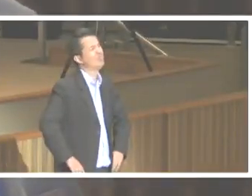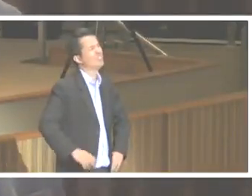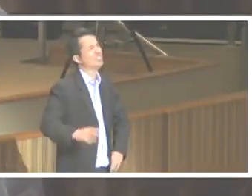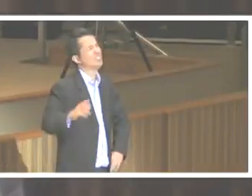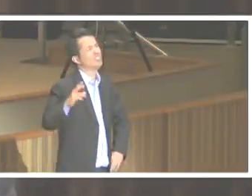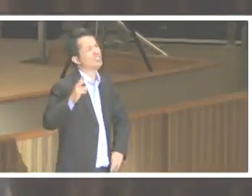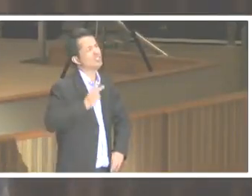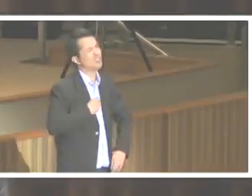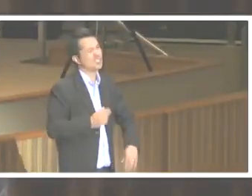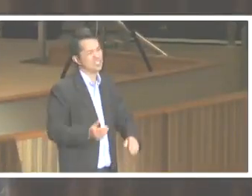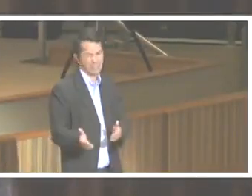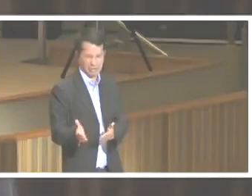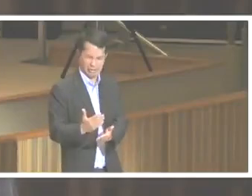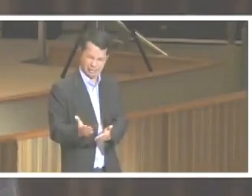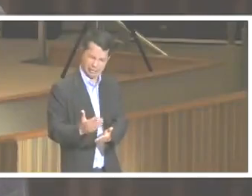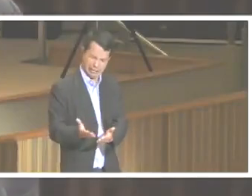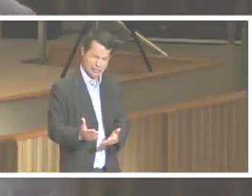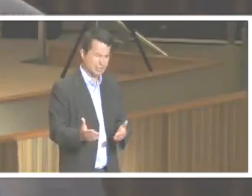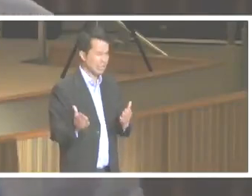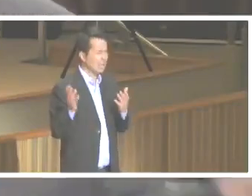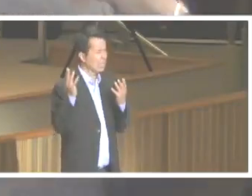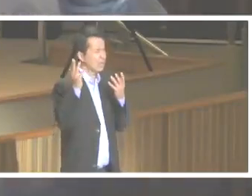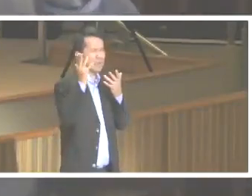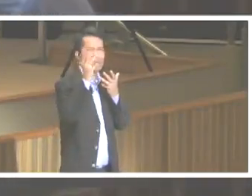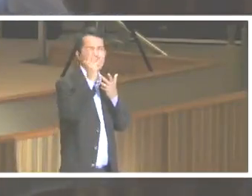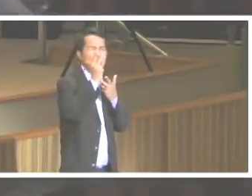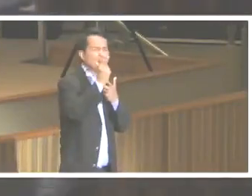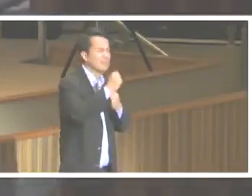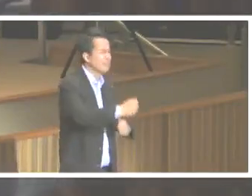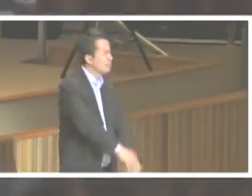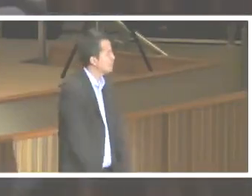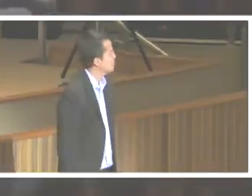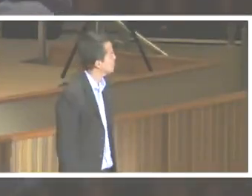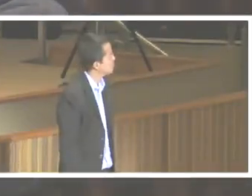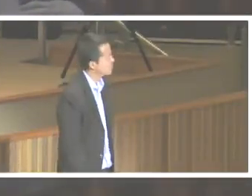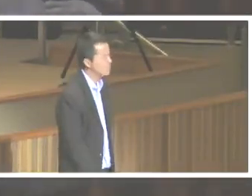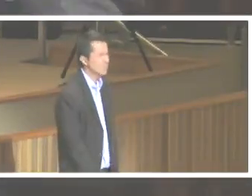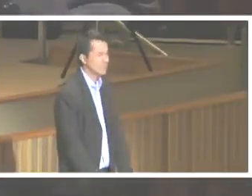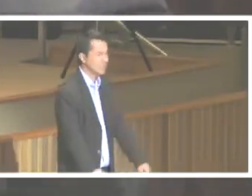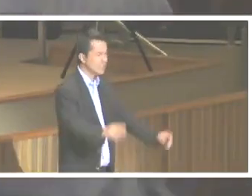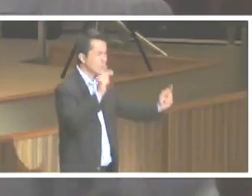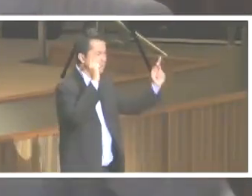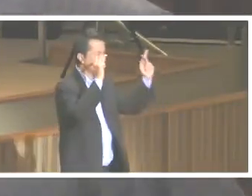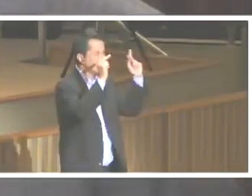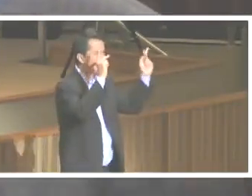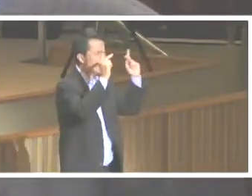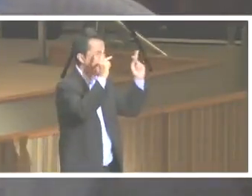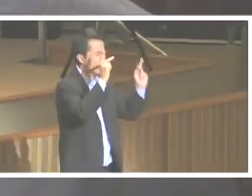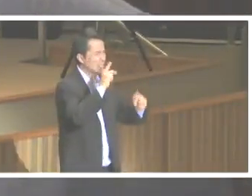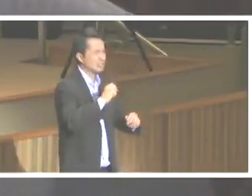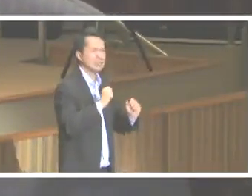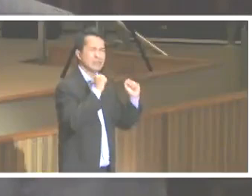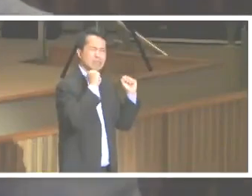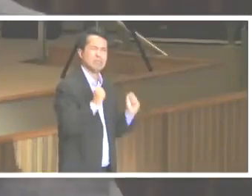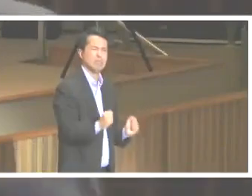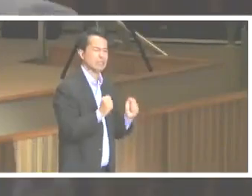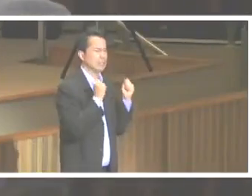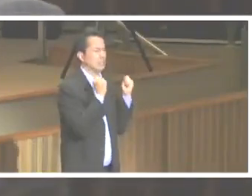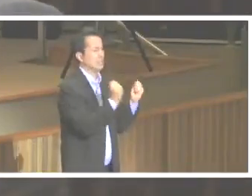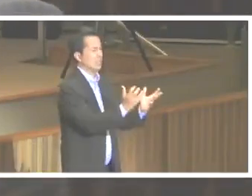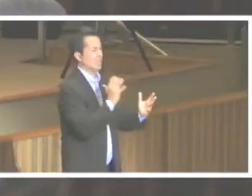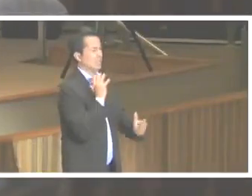maravilhosa é a salvação que a psicanálise pode dar e aí o